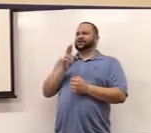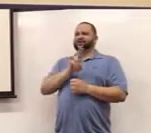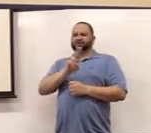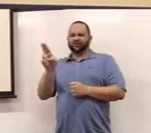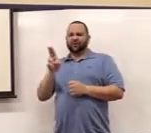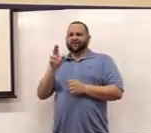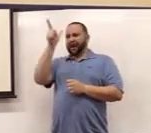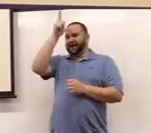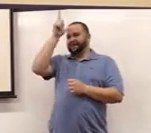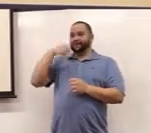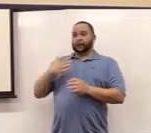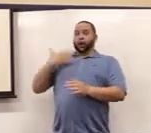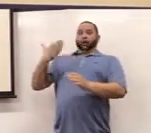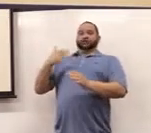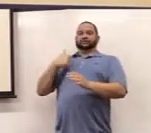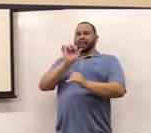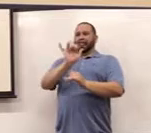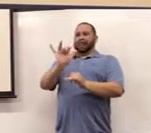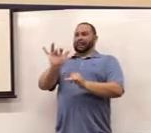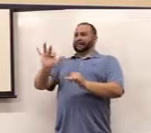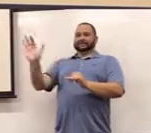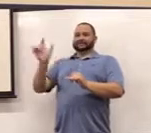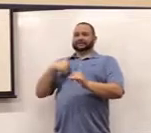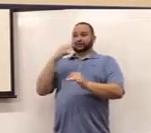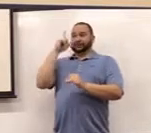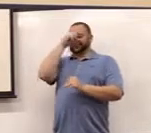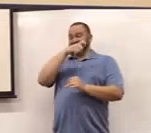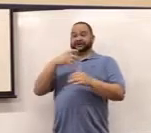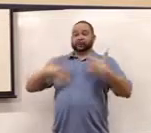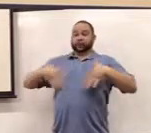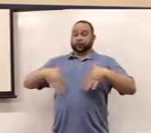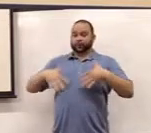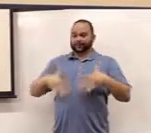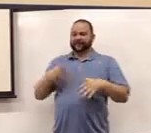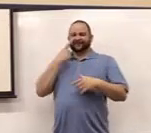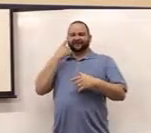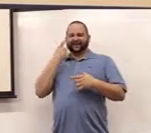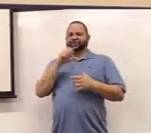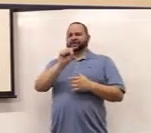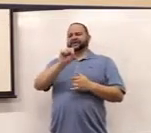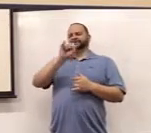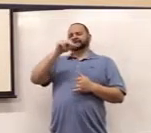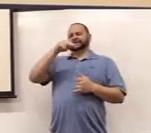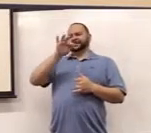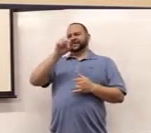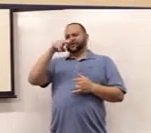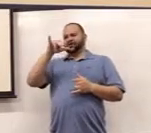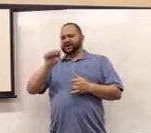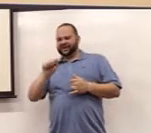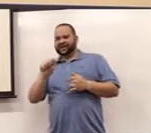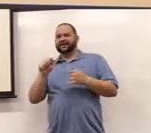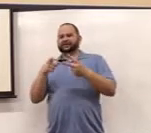Beethoven, e já começa a assustar. Vê esse sinfonia, sonata, esse monte de música e tal, já fica mais assim